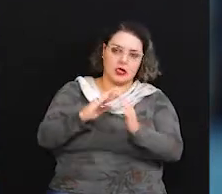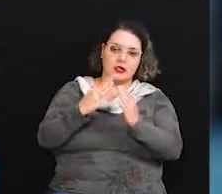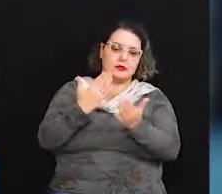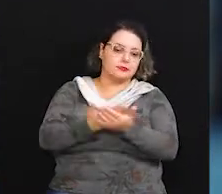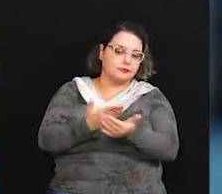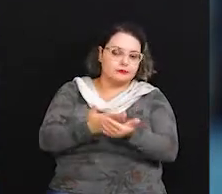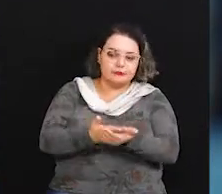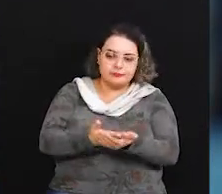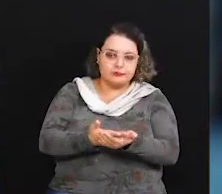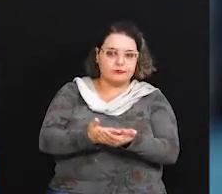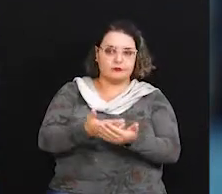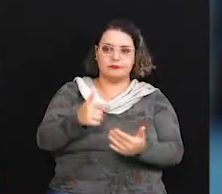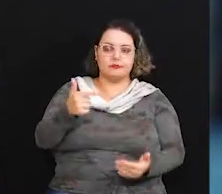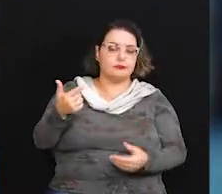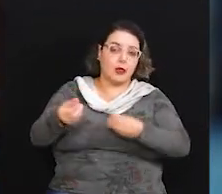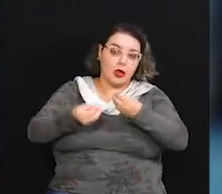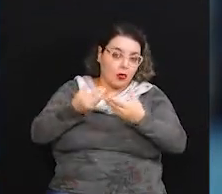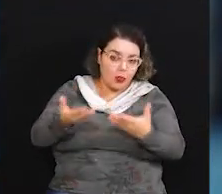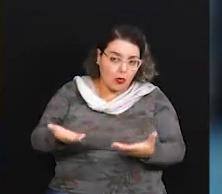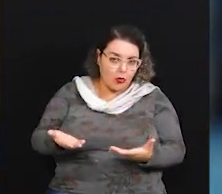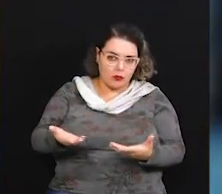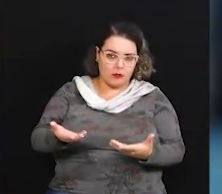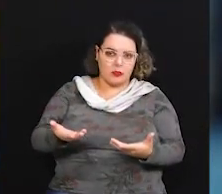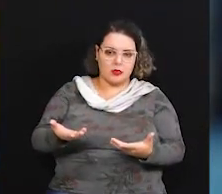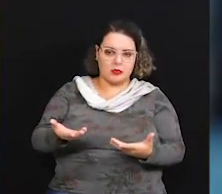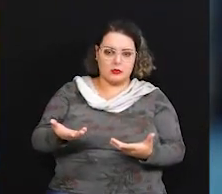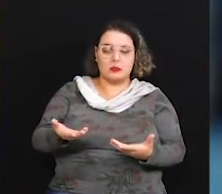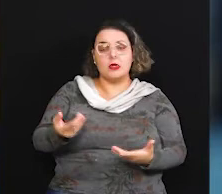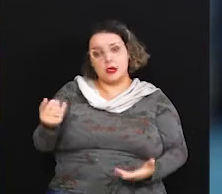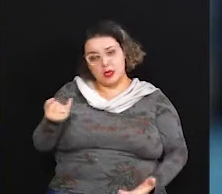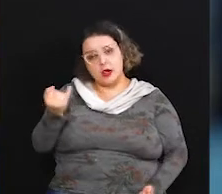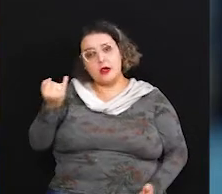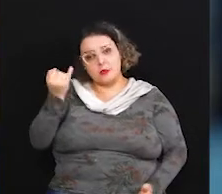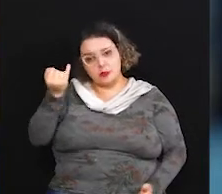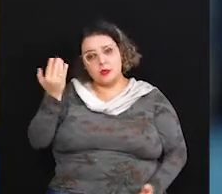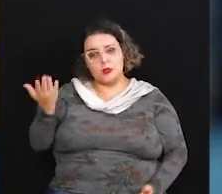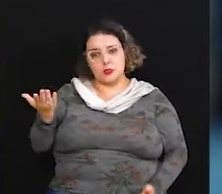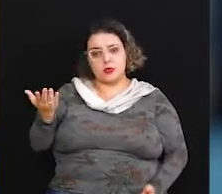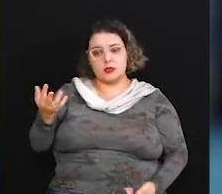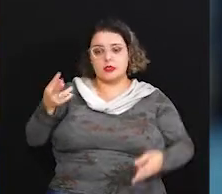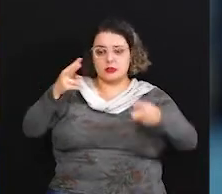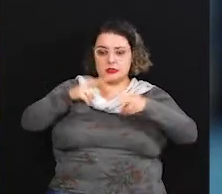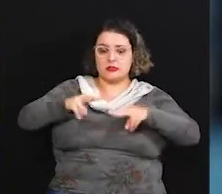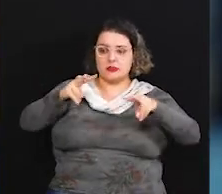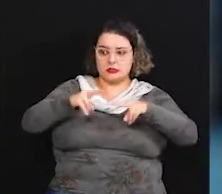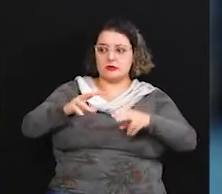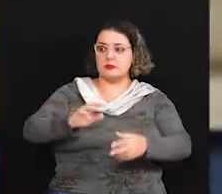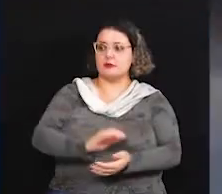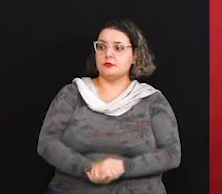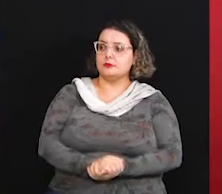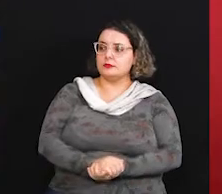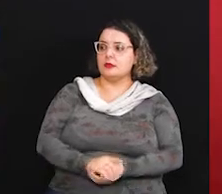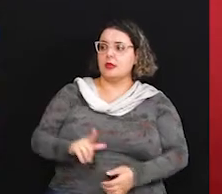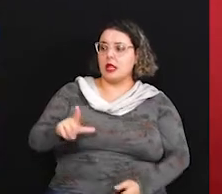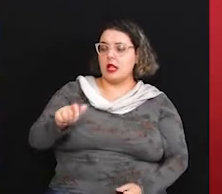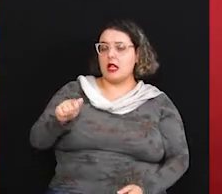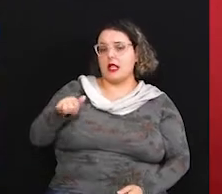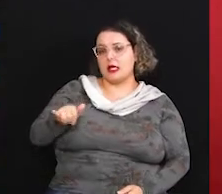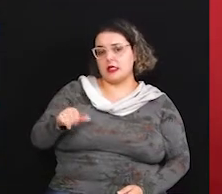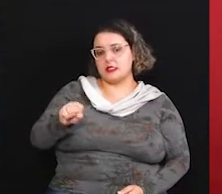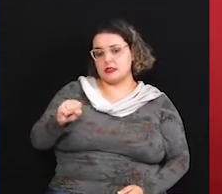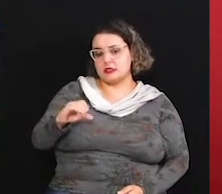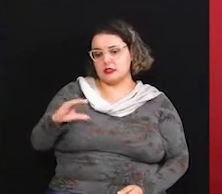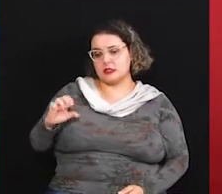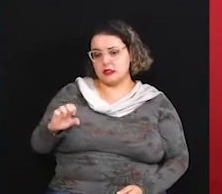também não convém, né? Então é muito importante esse aspecto. Laíse, aqui também